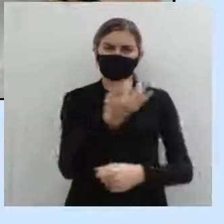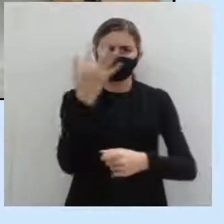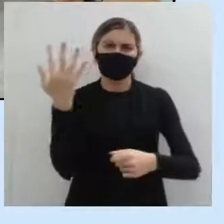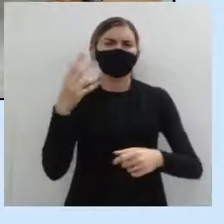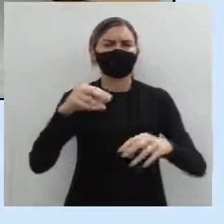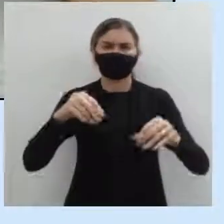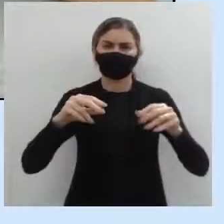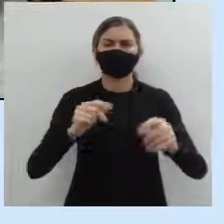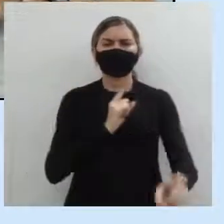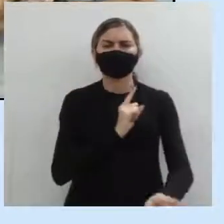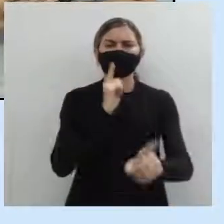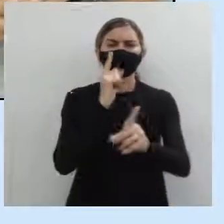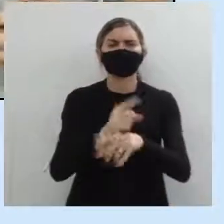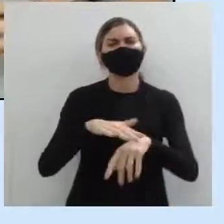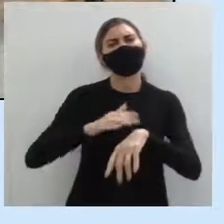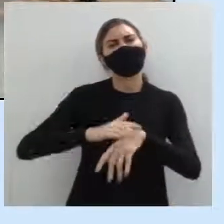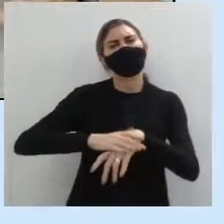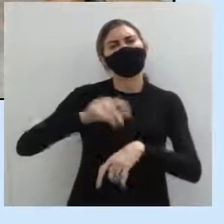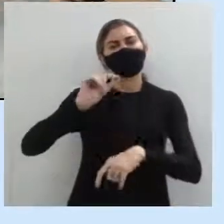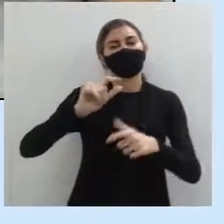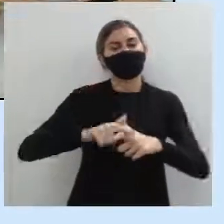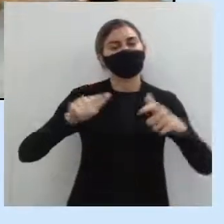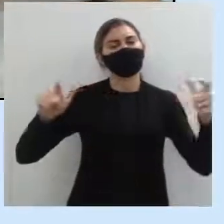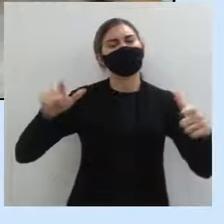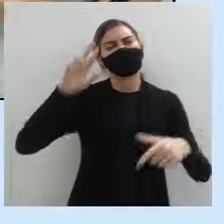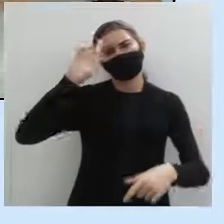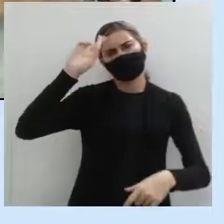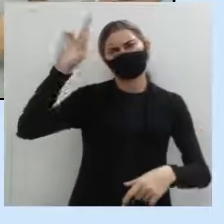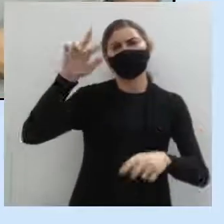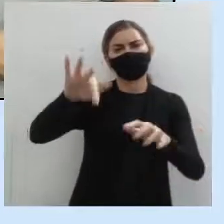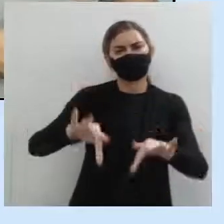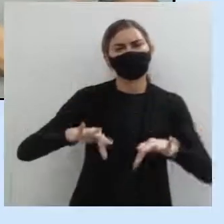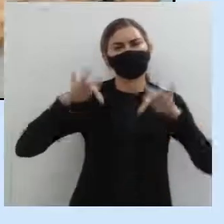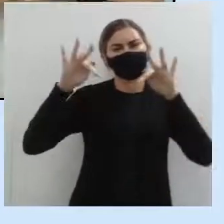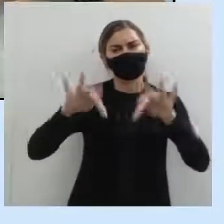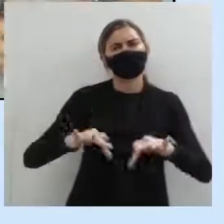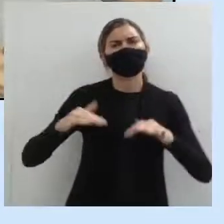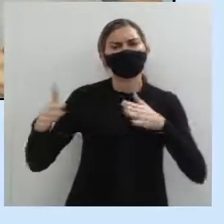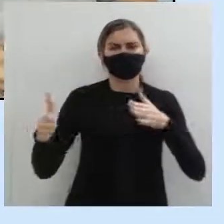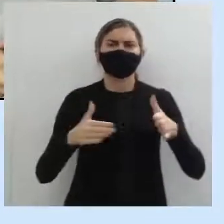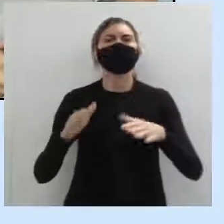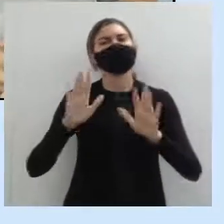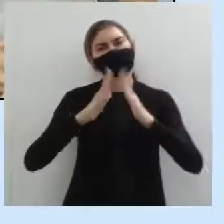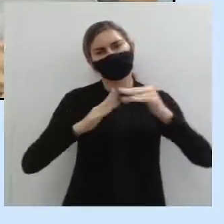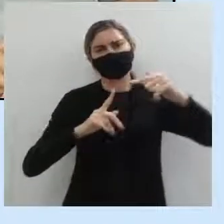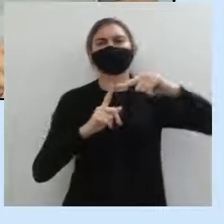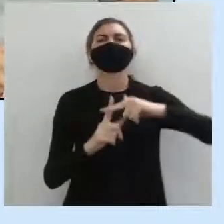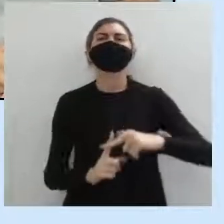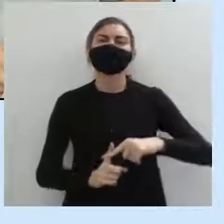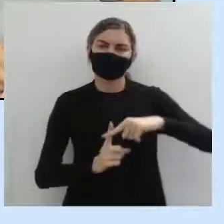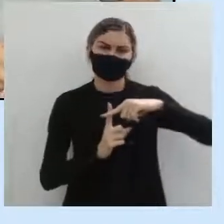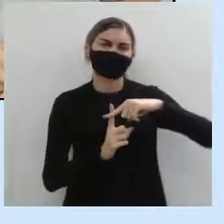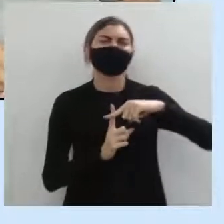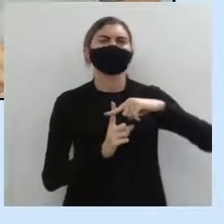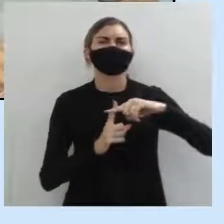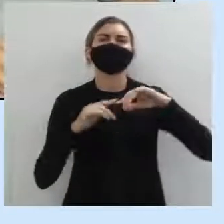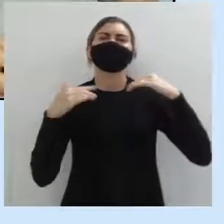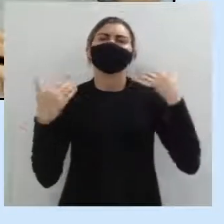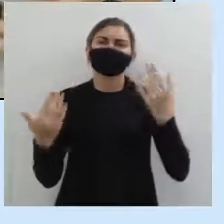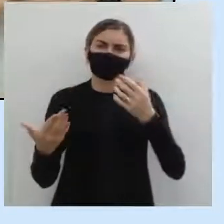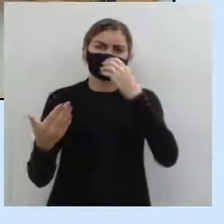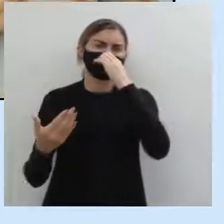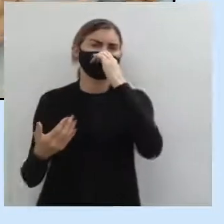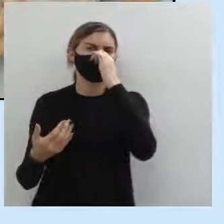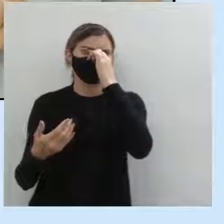se encontrava nas mãos da maior senhora feudal do período, a igreja. Tá bem? Então,